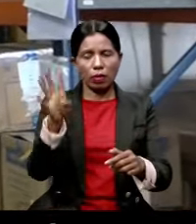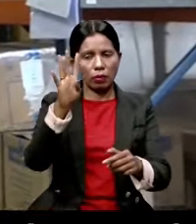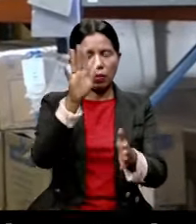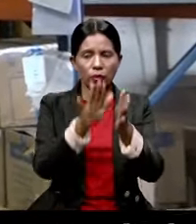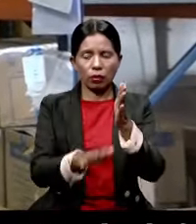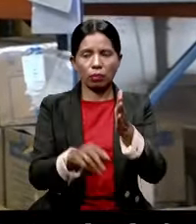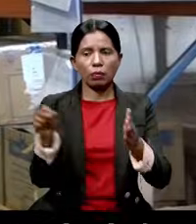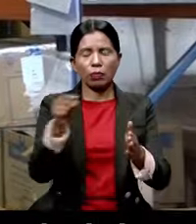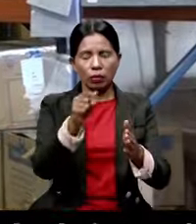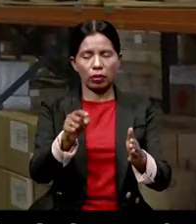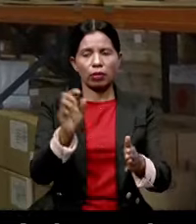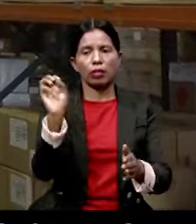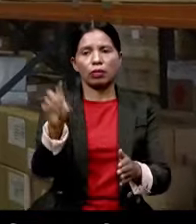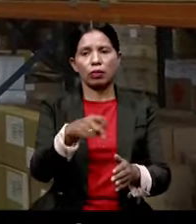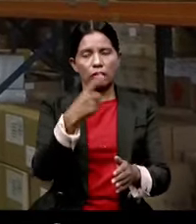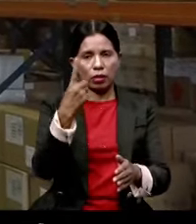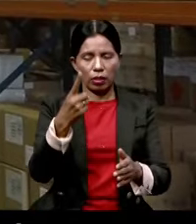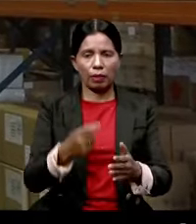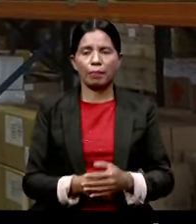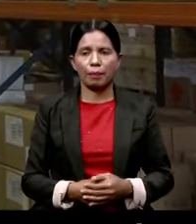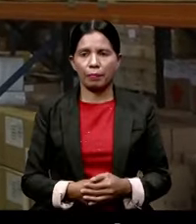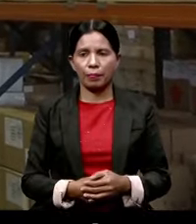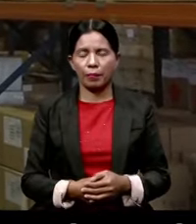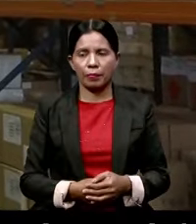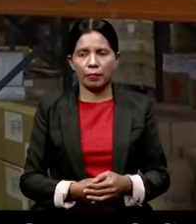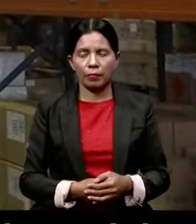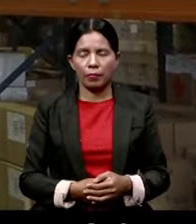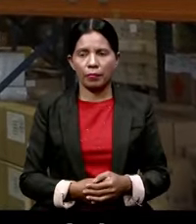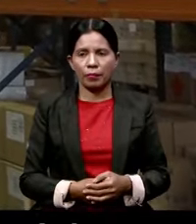tumba por cento sanulo recinida. Azina Lola, Justino Mandala, GMN.